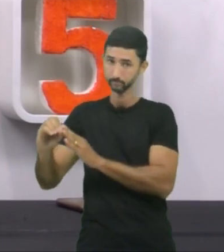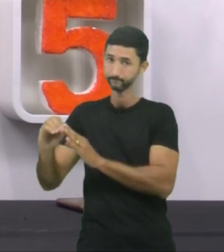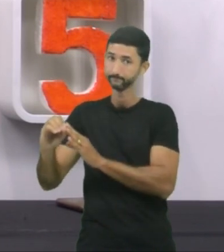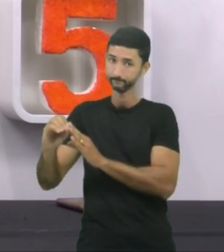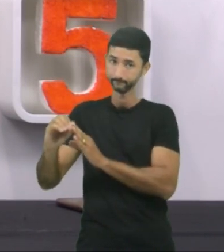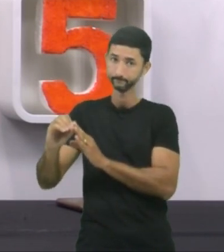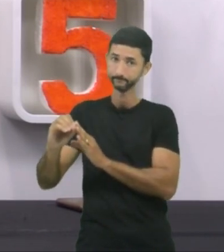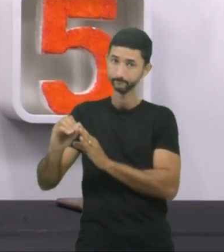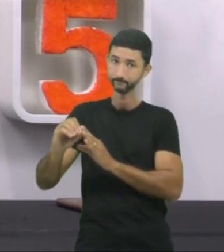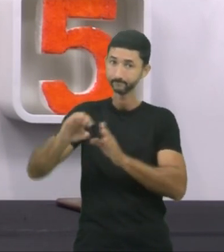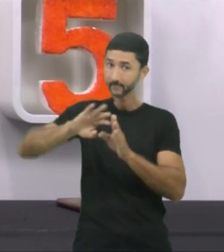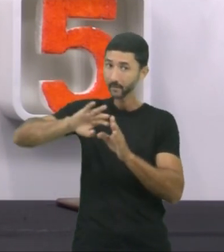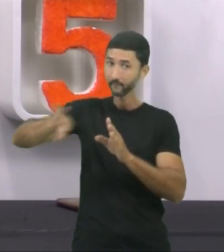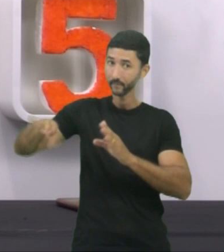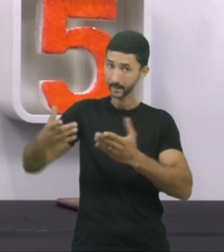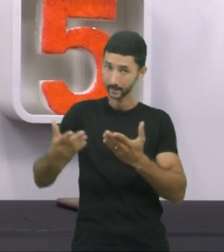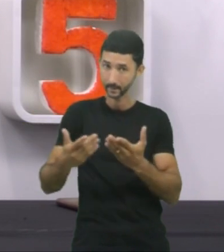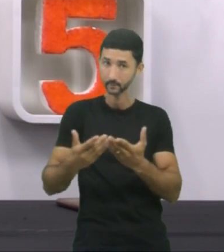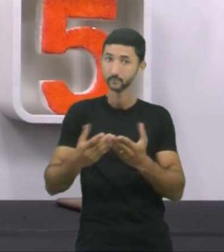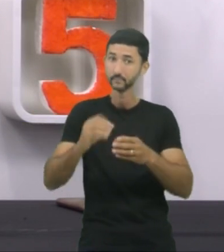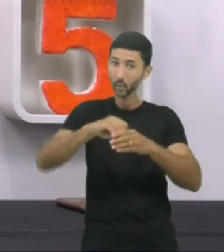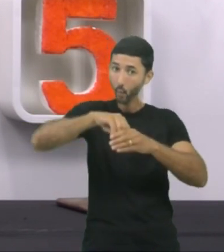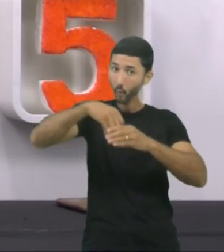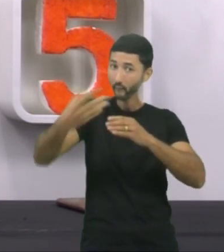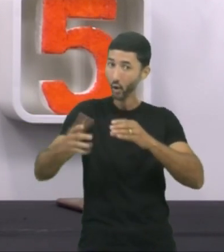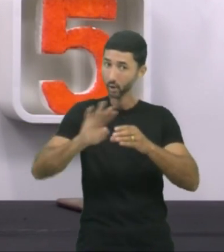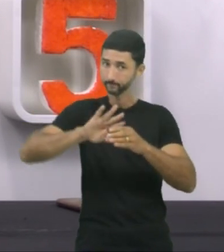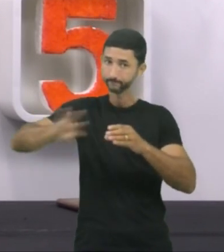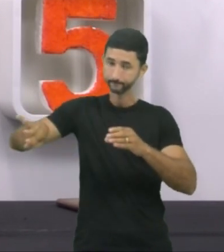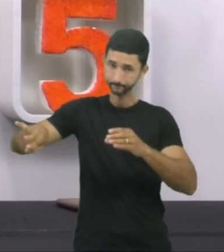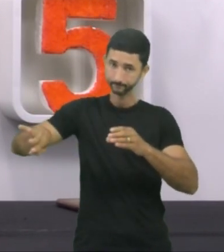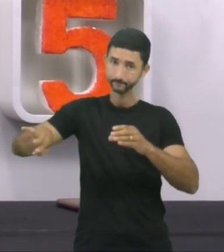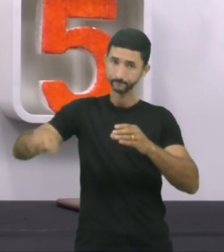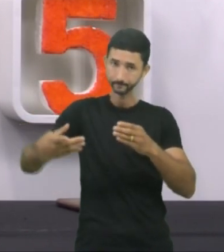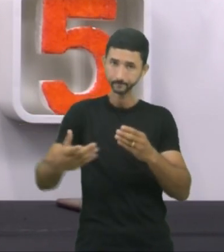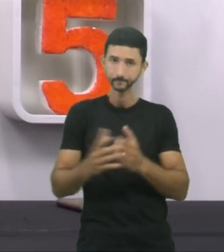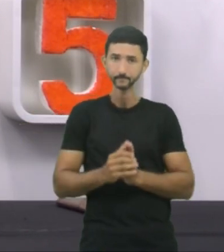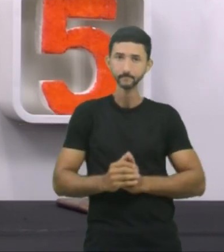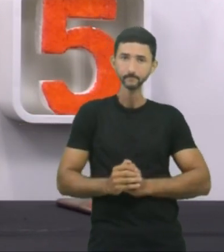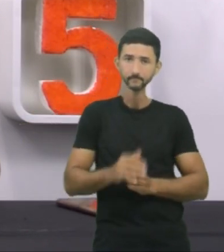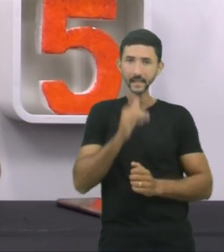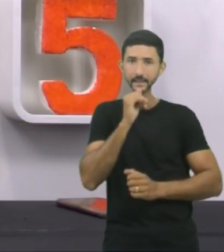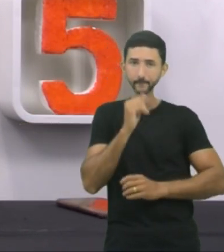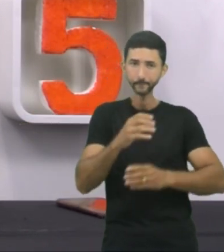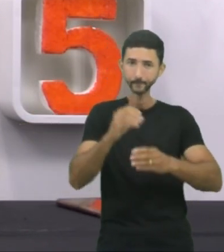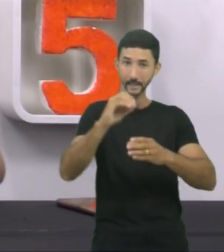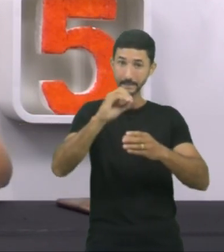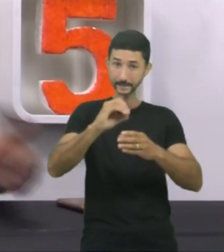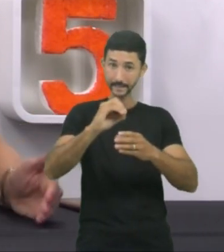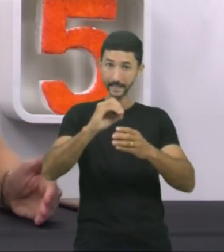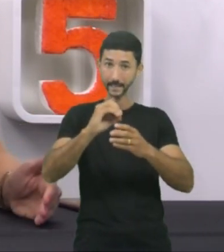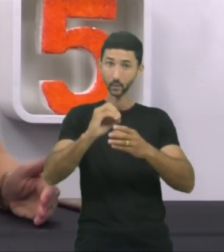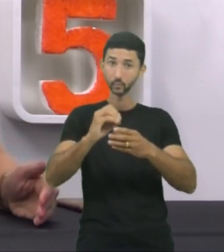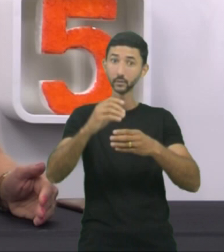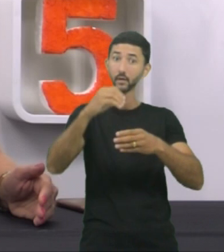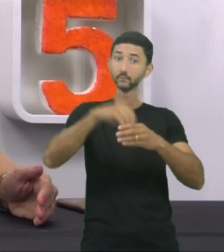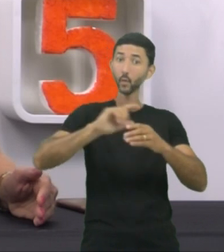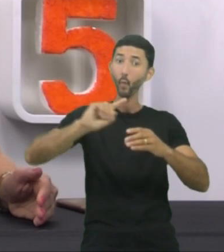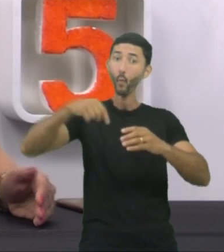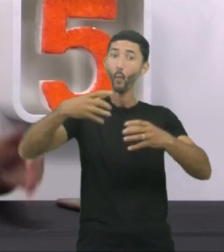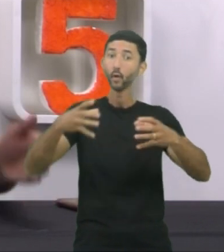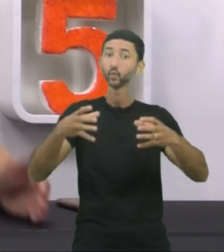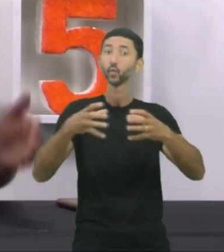natural. Ele é excluído, ele está fora parte desse conjunto. Já o 0, ele já pertence a um